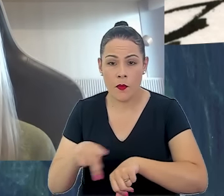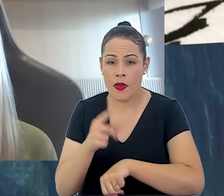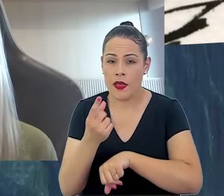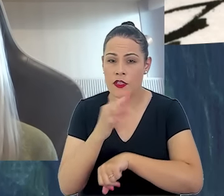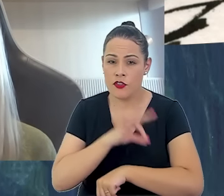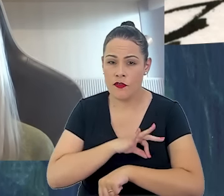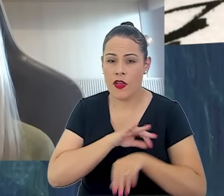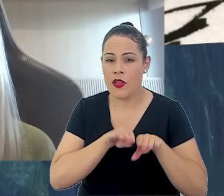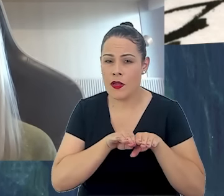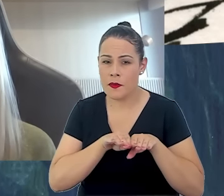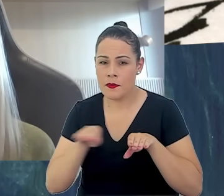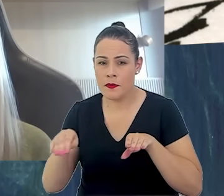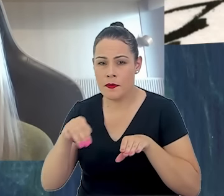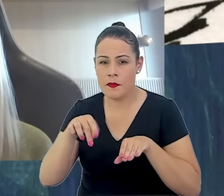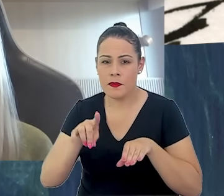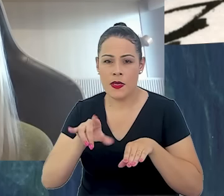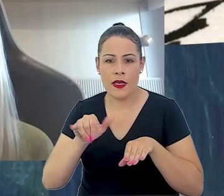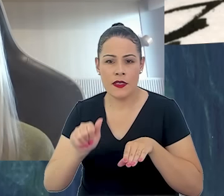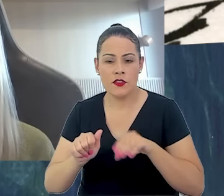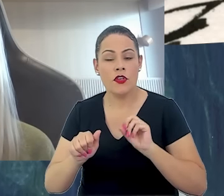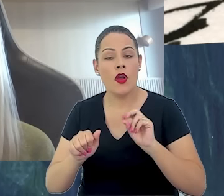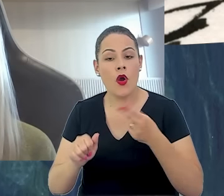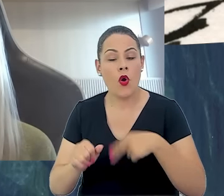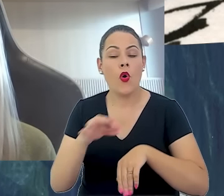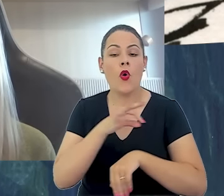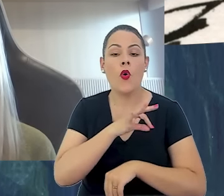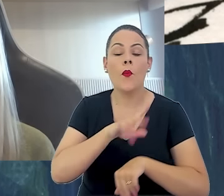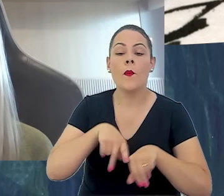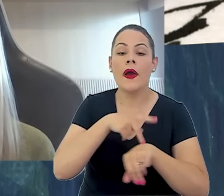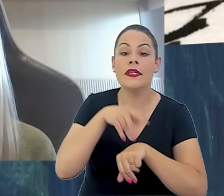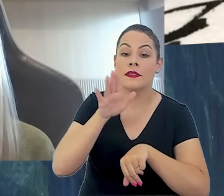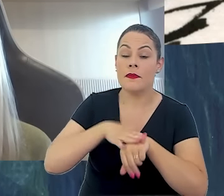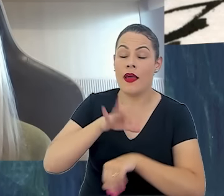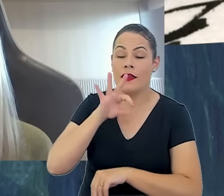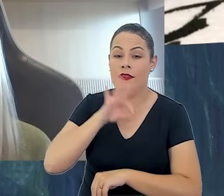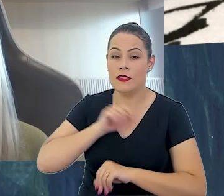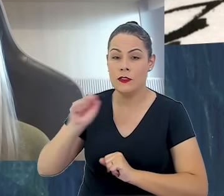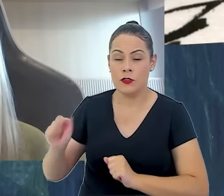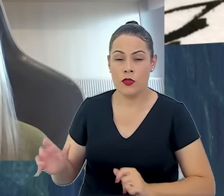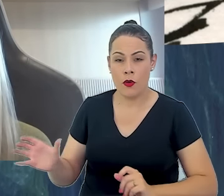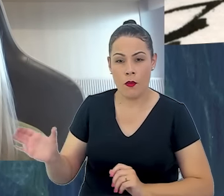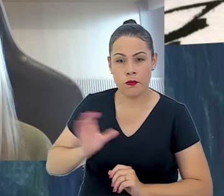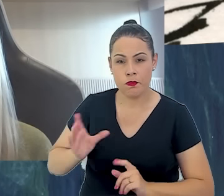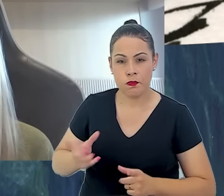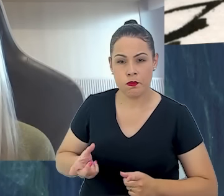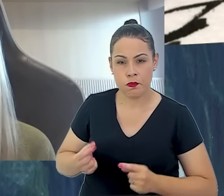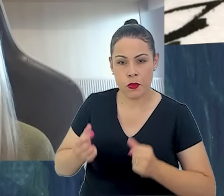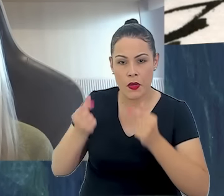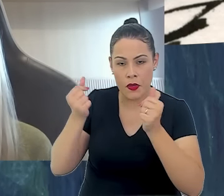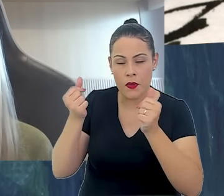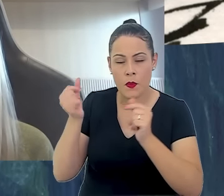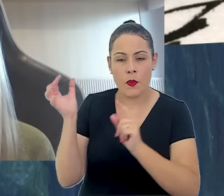de renda média, como nós, ou países mais ricos, elas afetam, em geral,